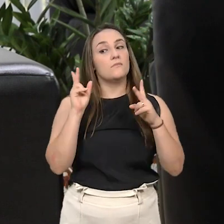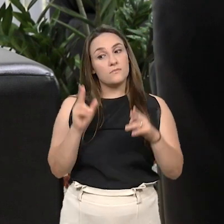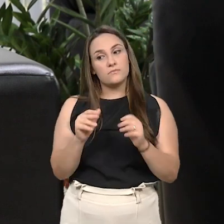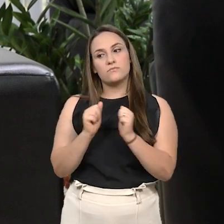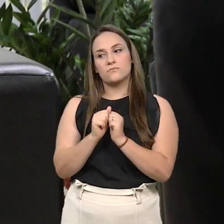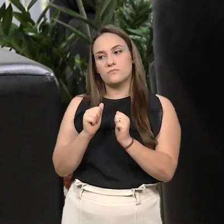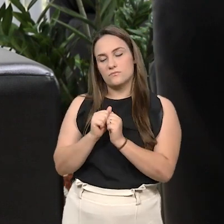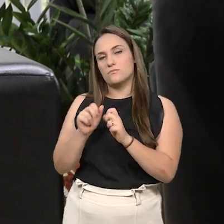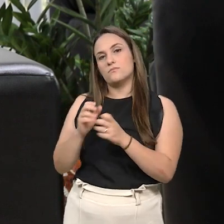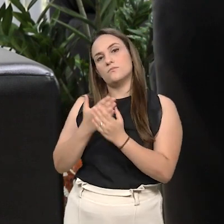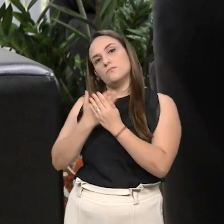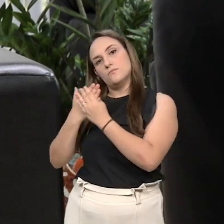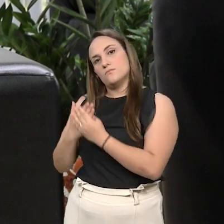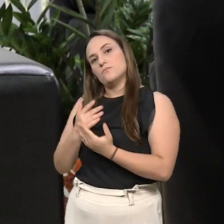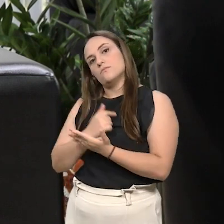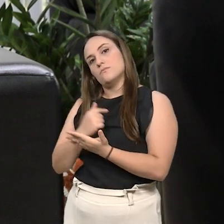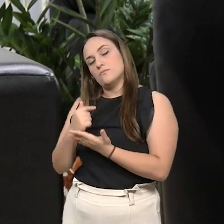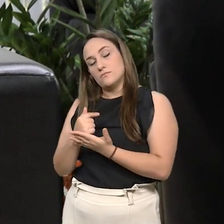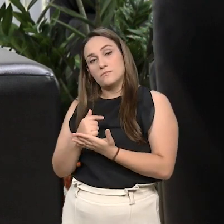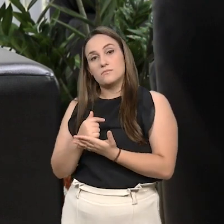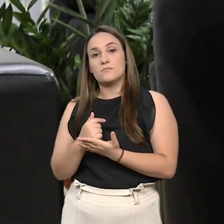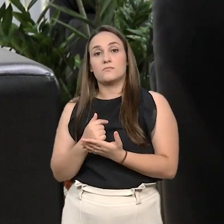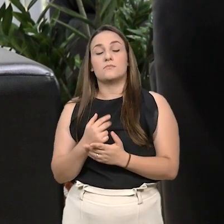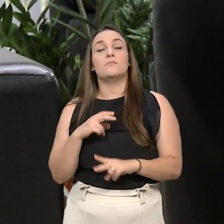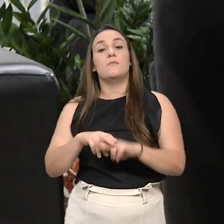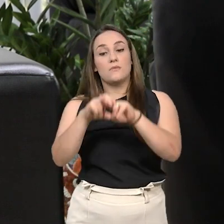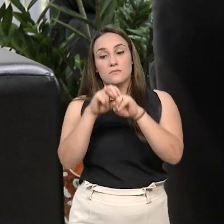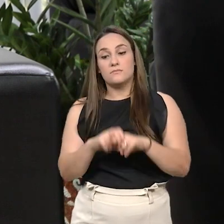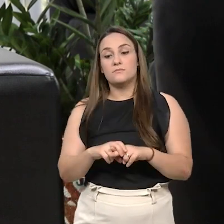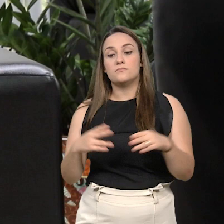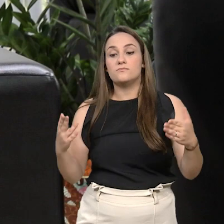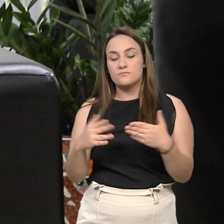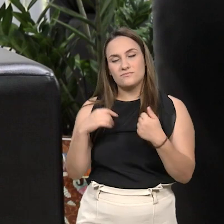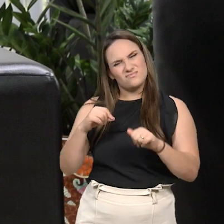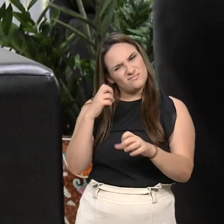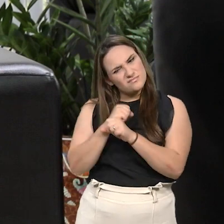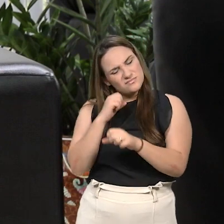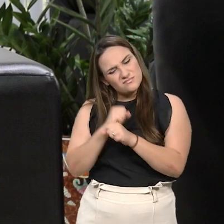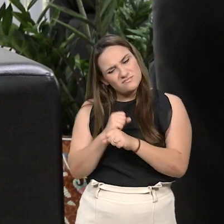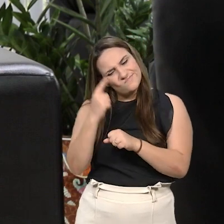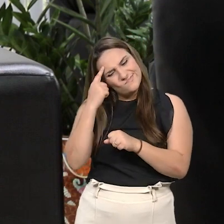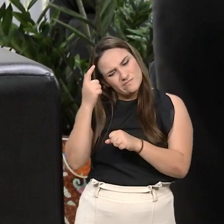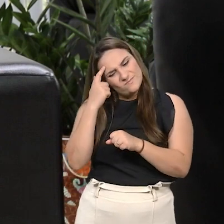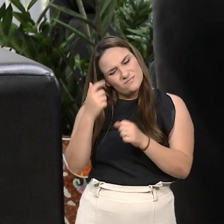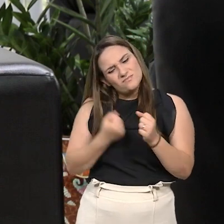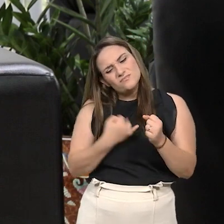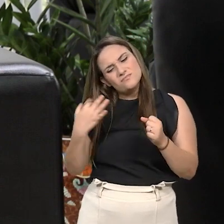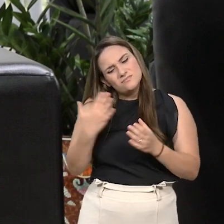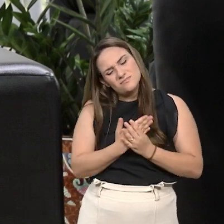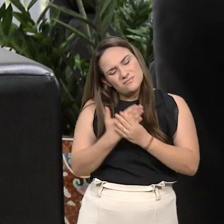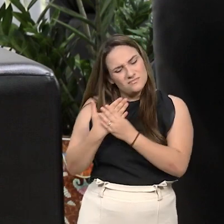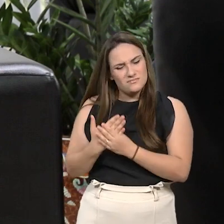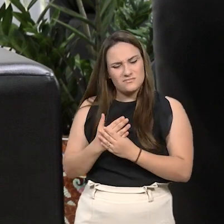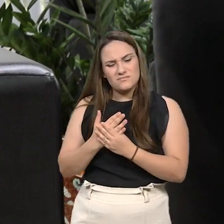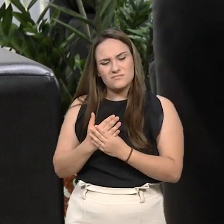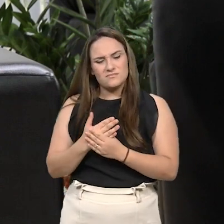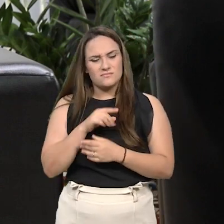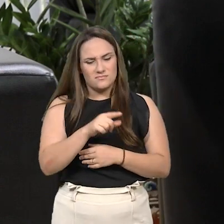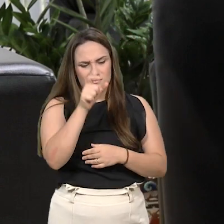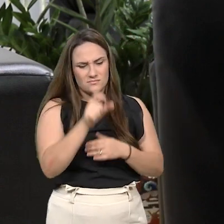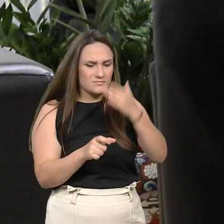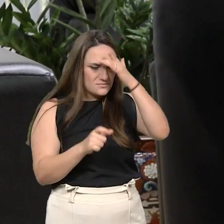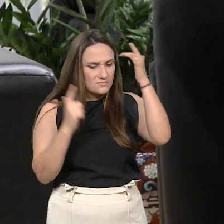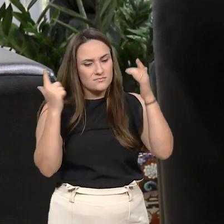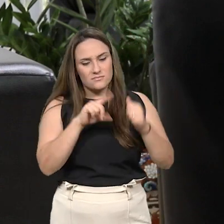neste momento é estabilizando. Então, fazendo contas quantos processos e quantos atos um